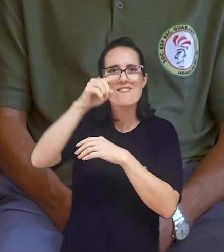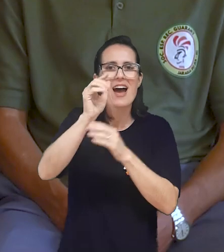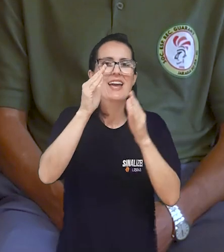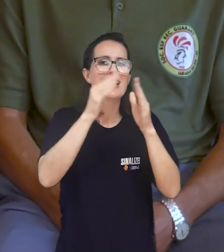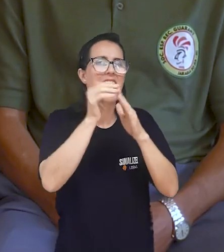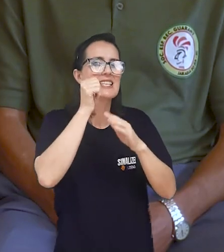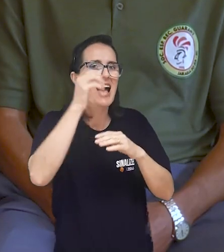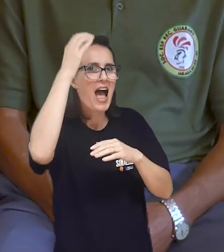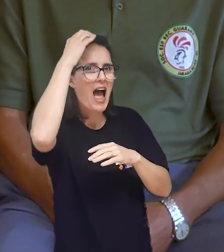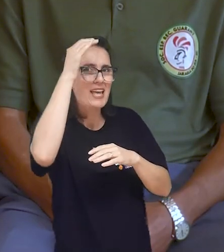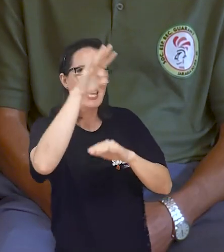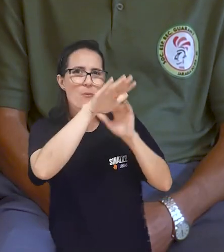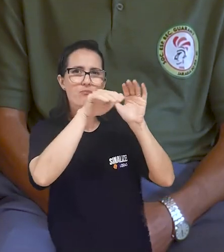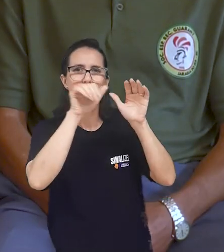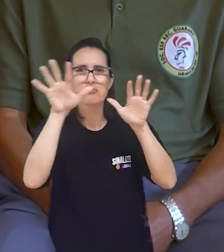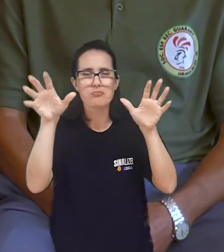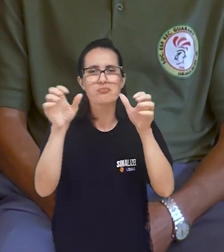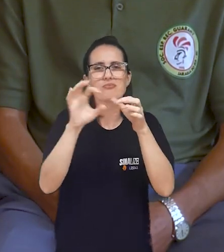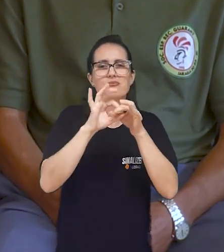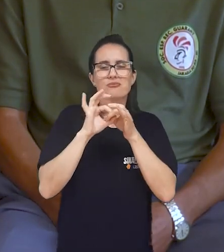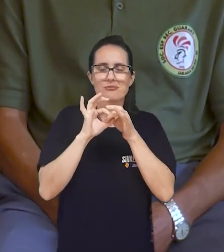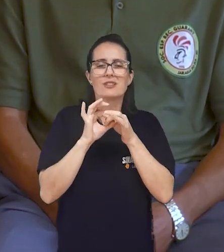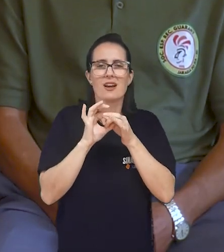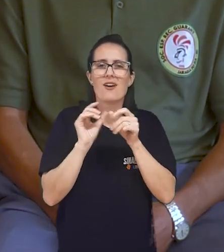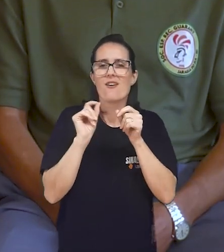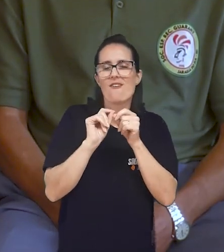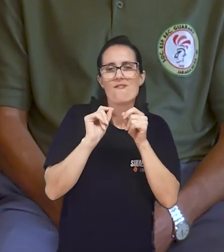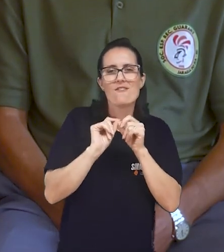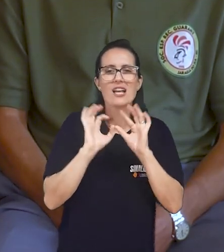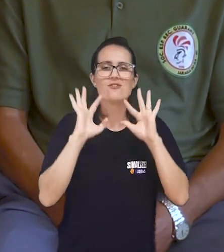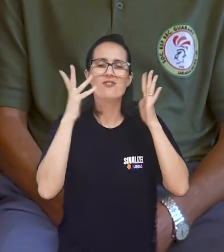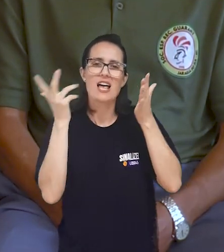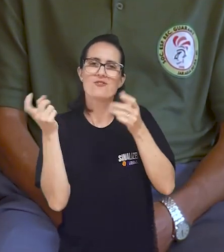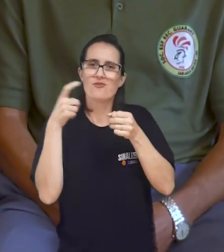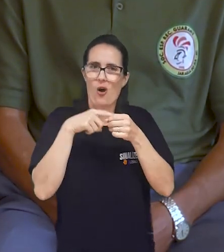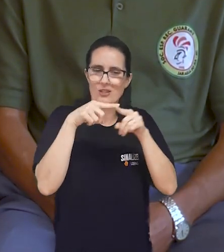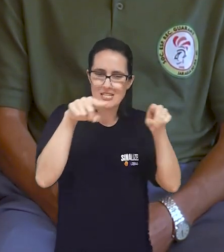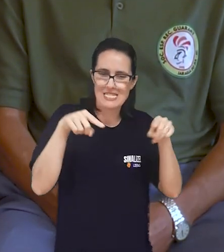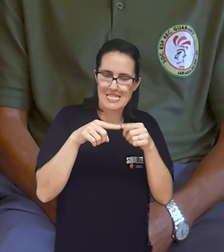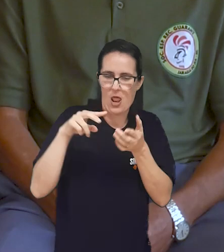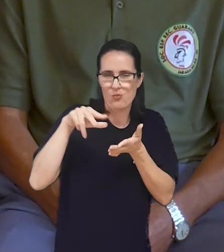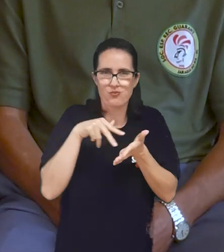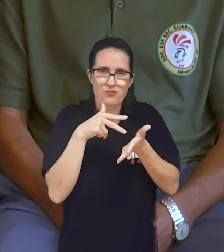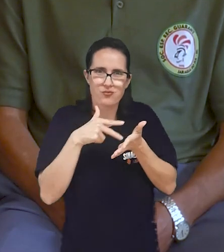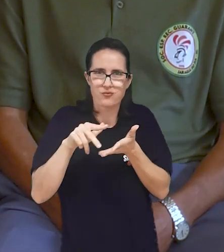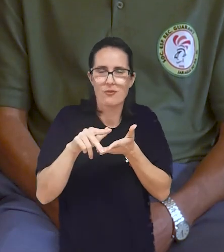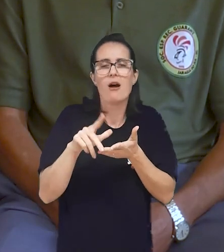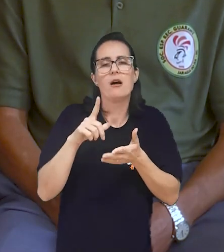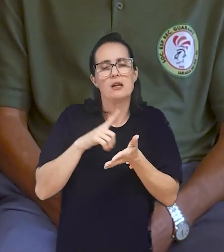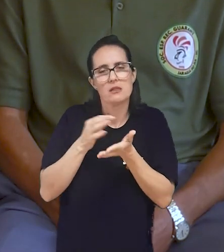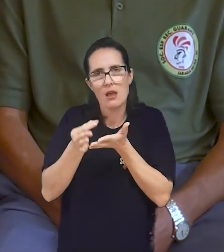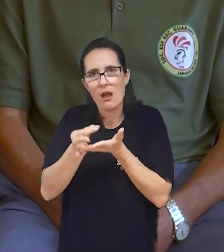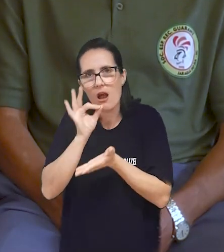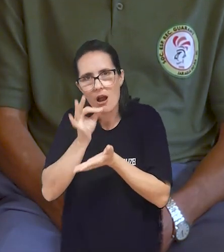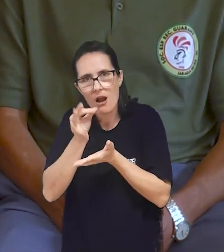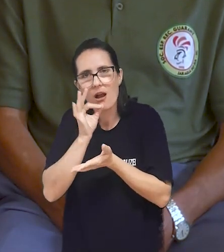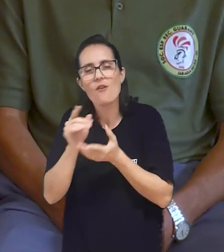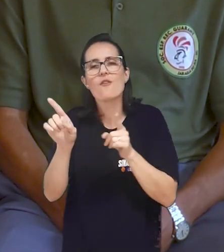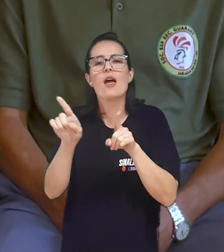então é servido um café aos presentes. A questão